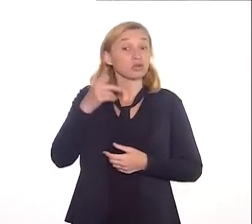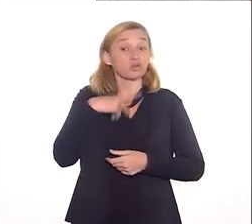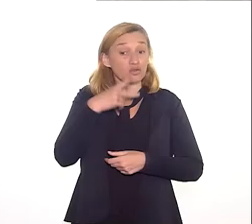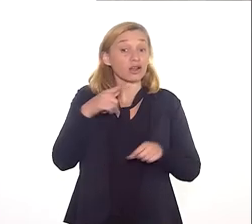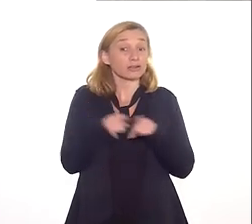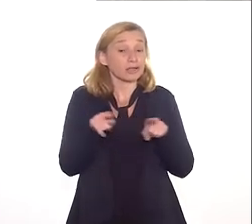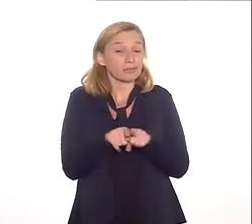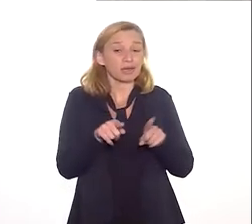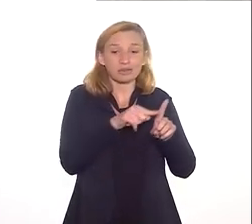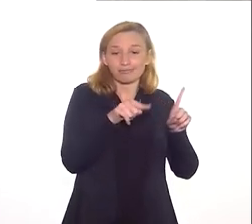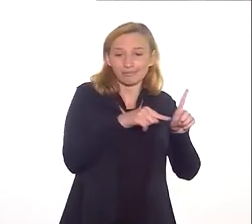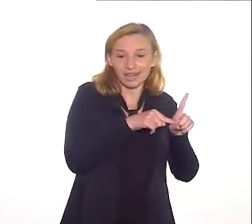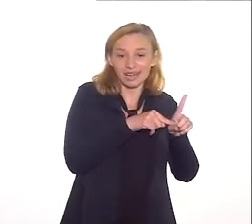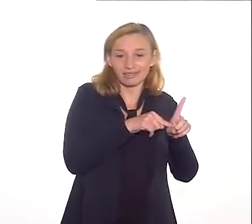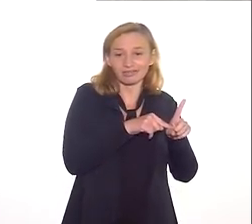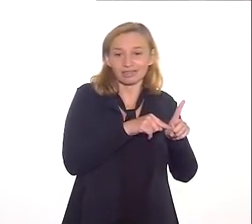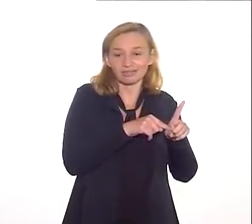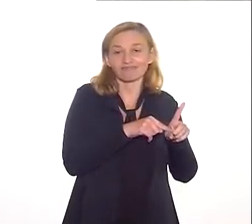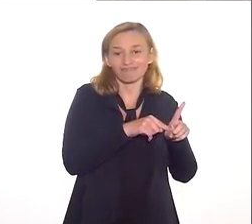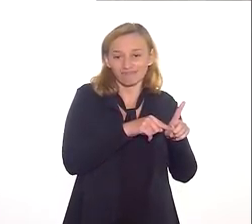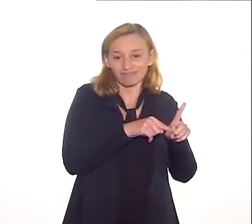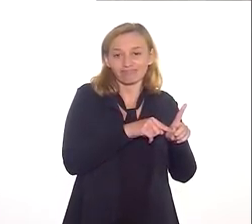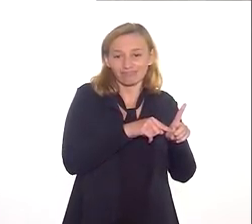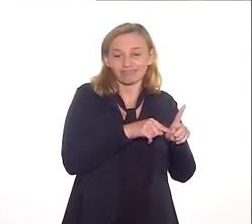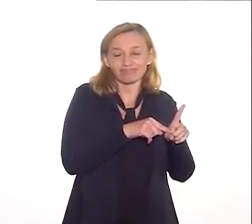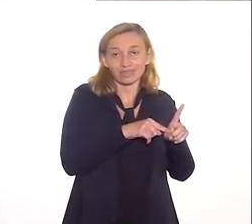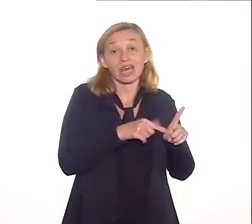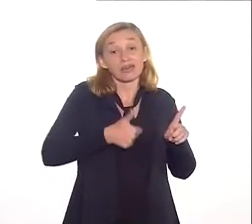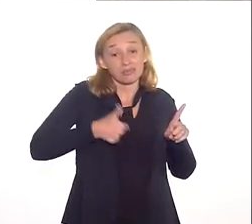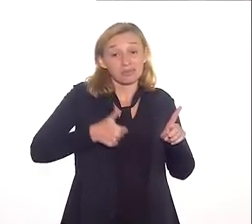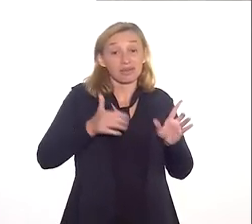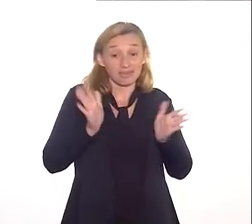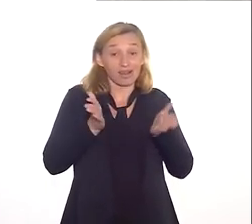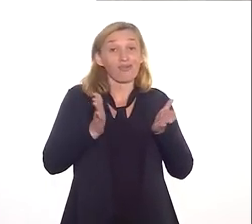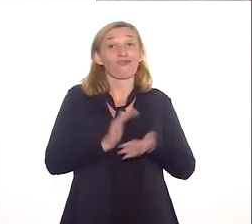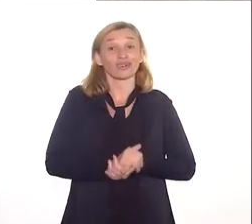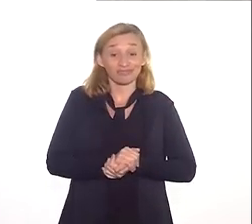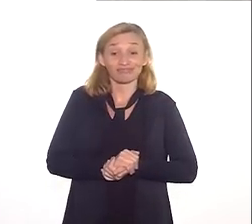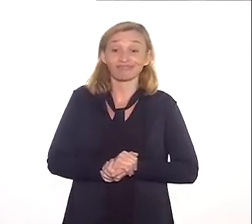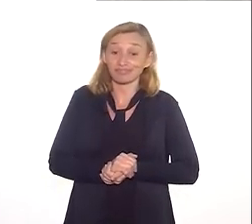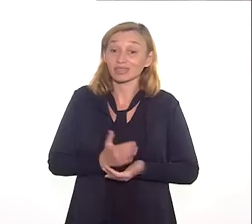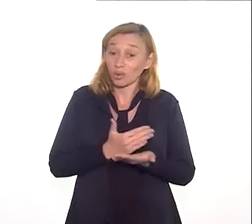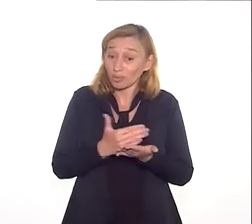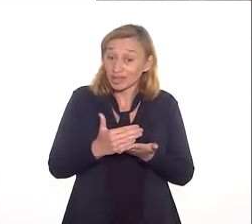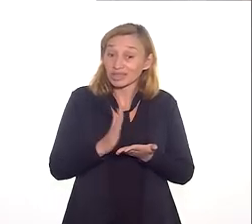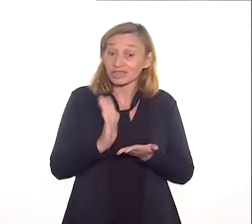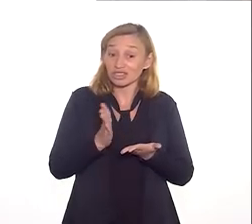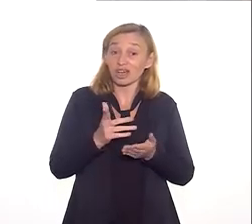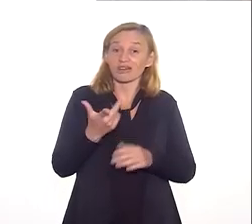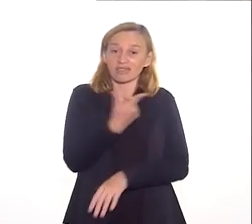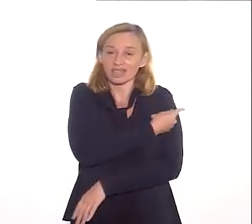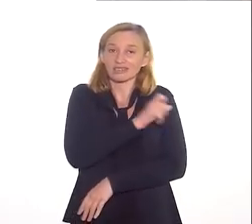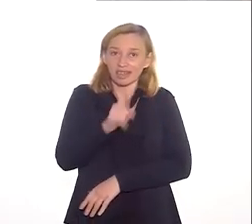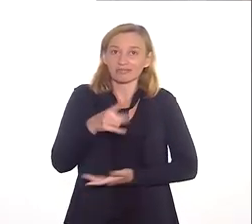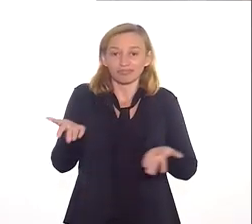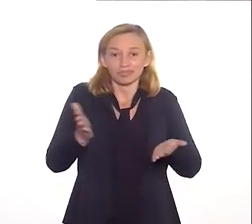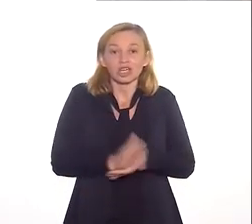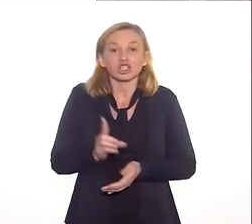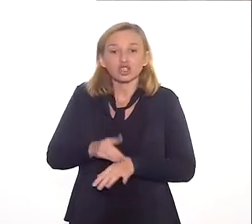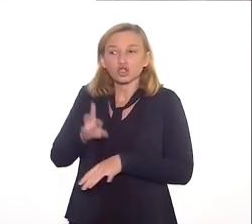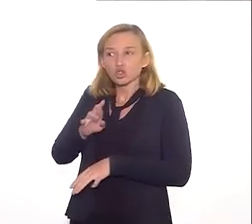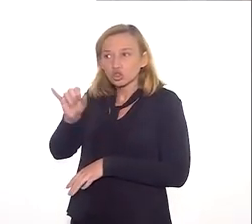quando a gente fala também das grávidas com comorbidades, isso ainda fica mais grave, que são as primeiras agora que estão começando a serem vacinadas,